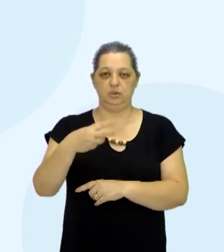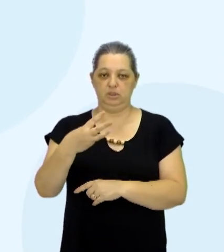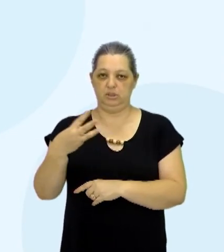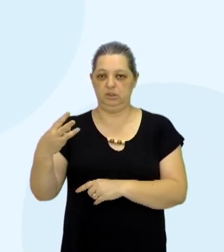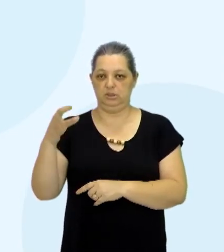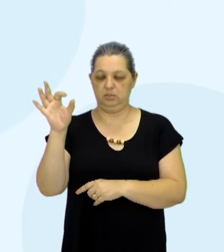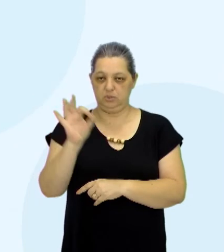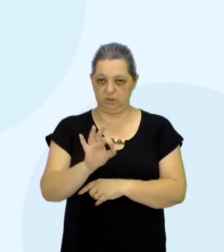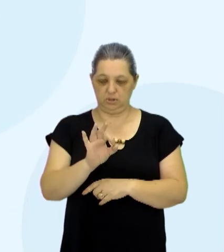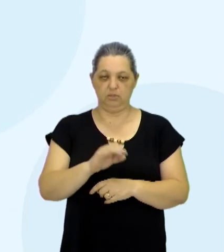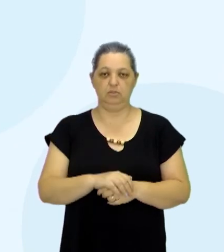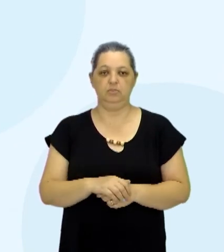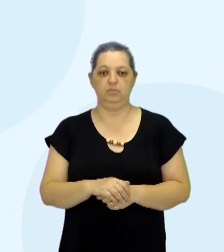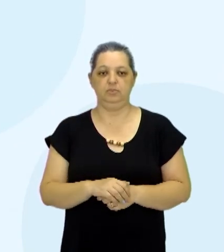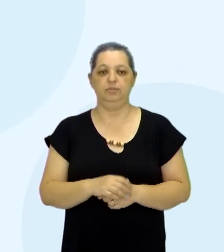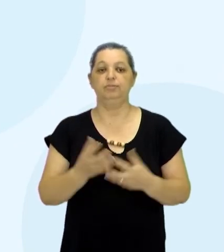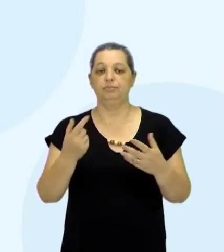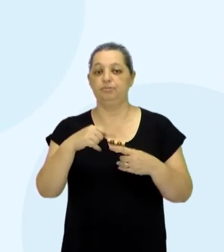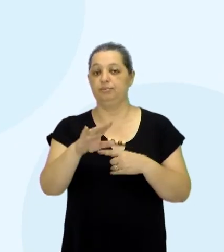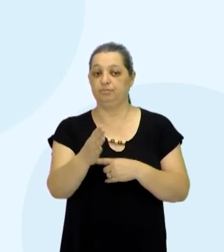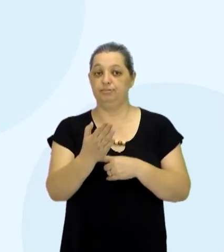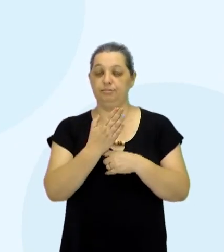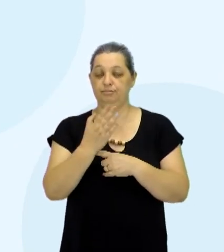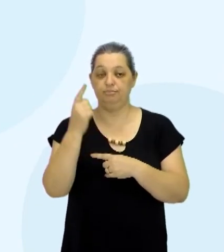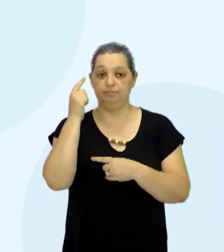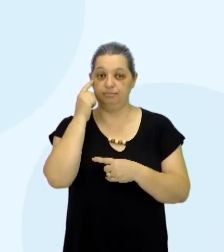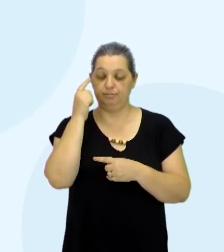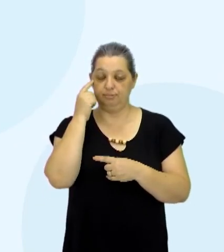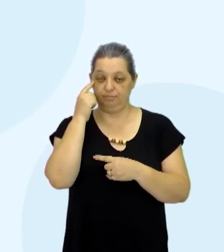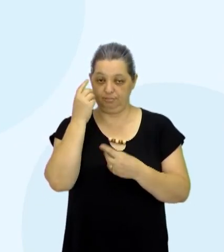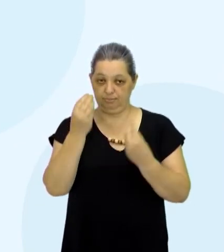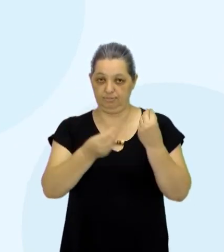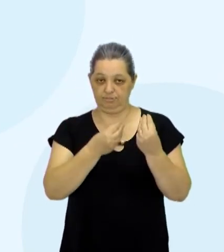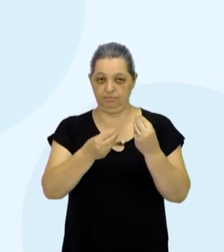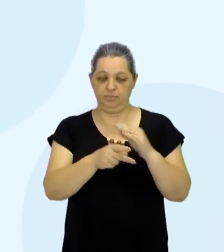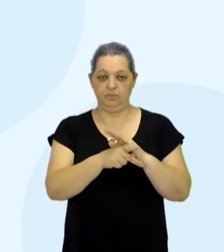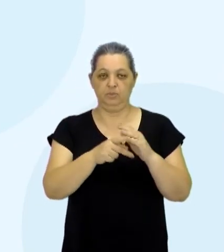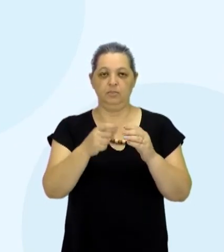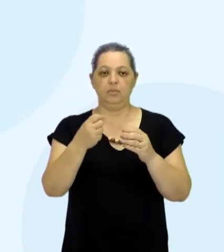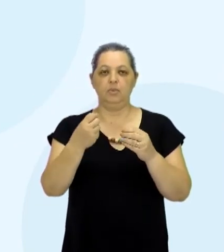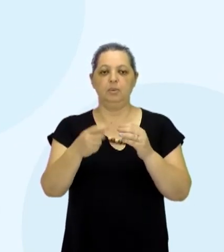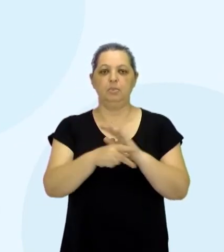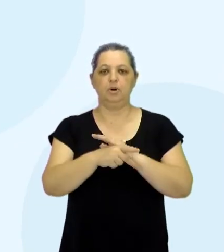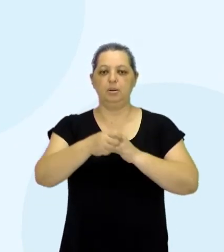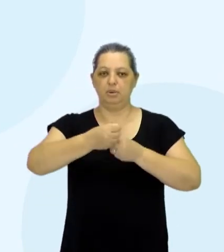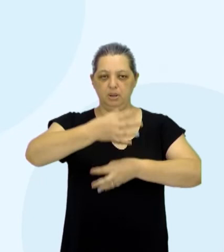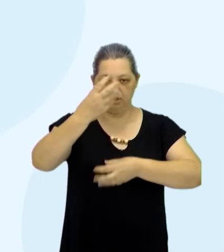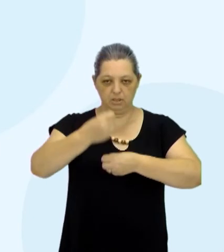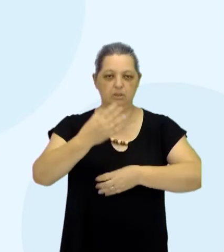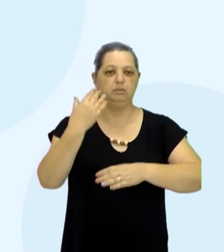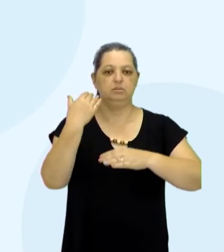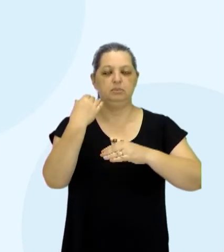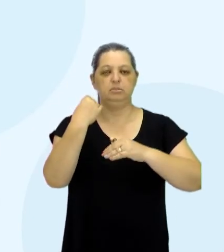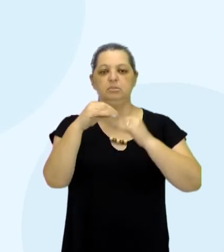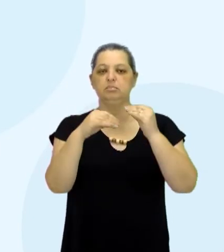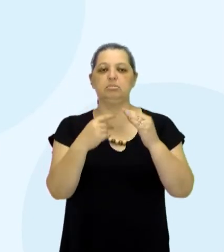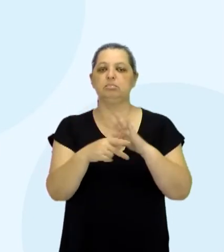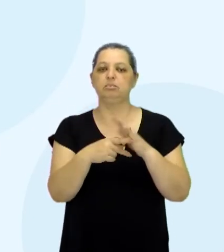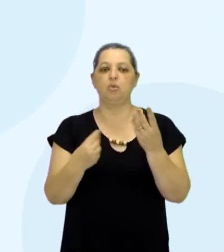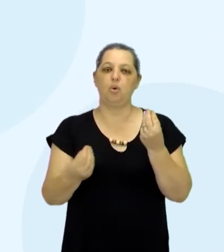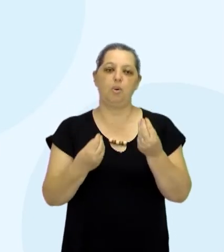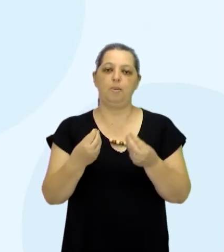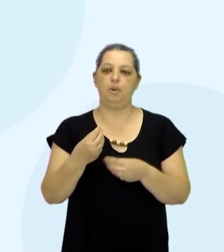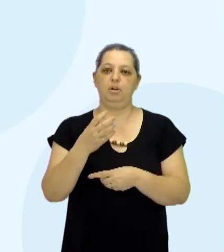2,33%. Então, quero que você me ajude a pensar, se quiser escrevendo aí no chat para mim ou fazendo a continha com você, como que vai ficar esse